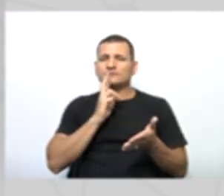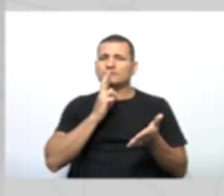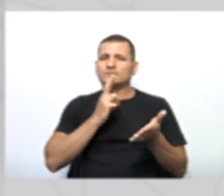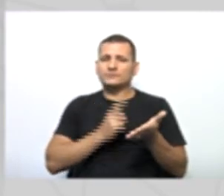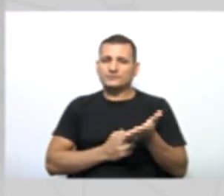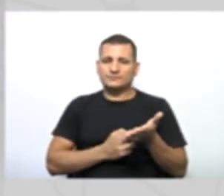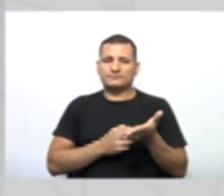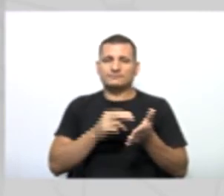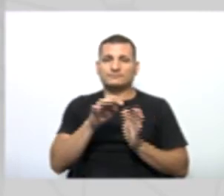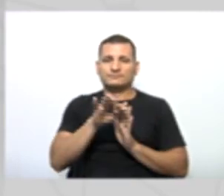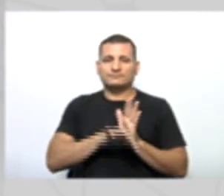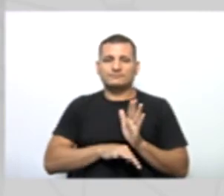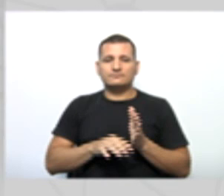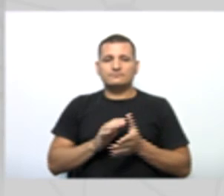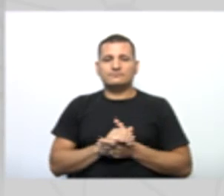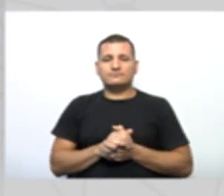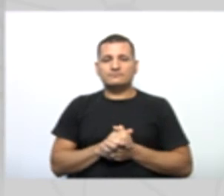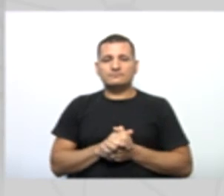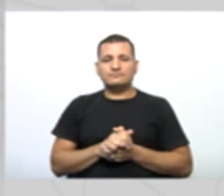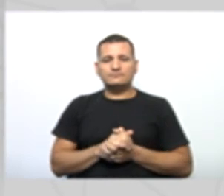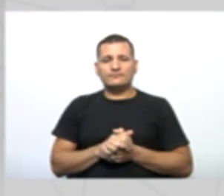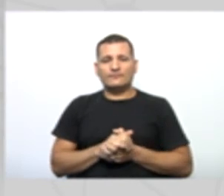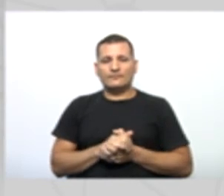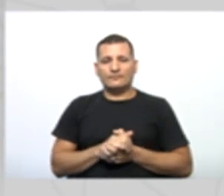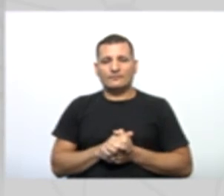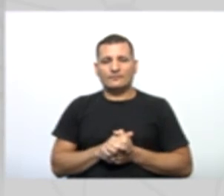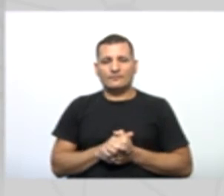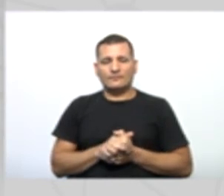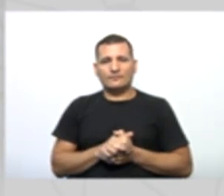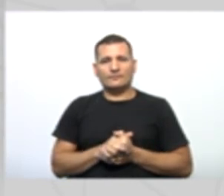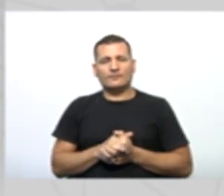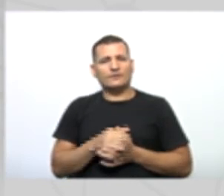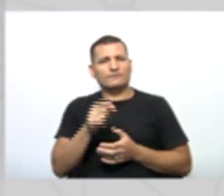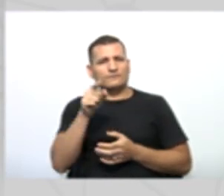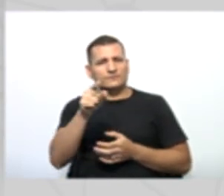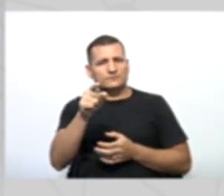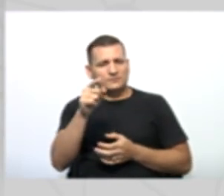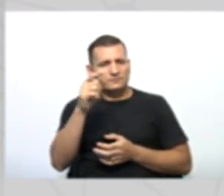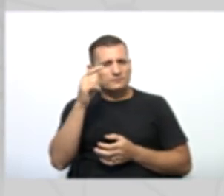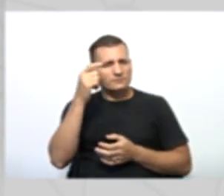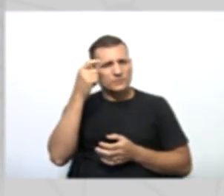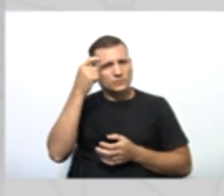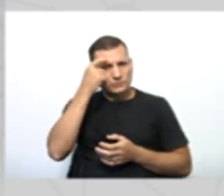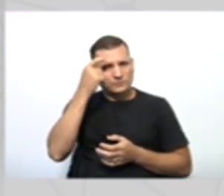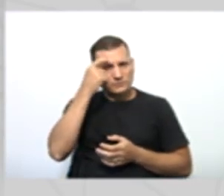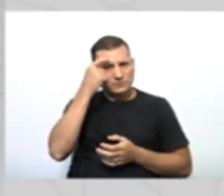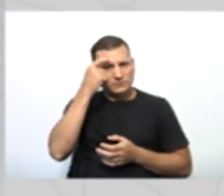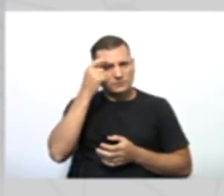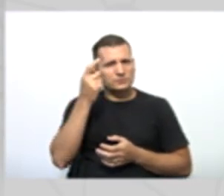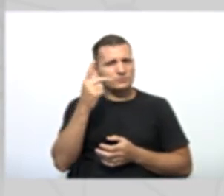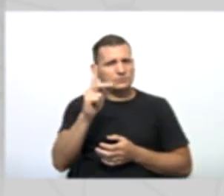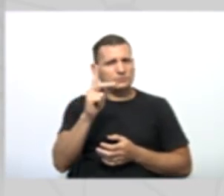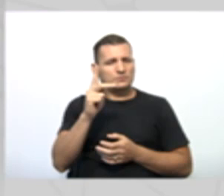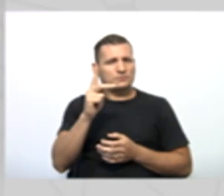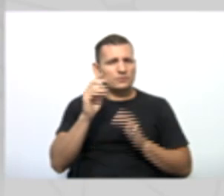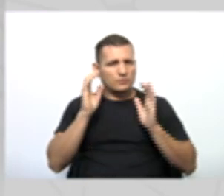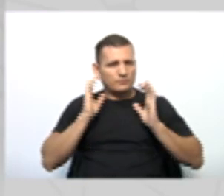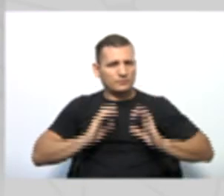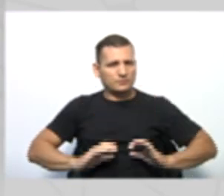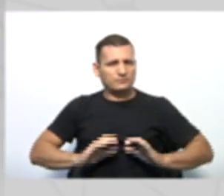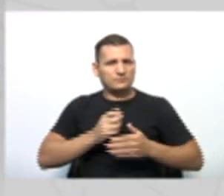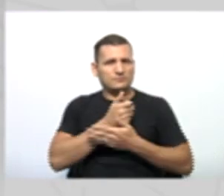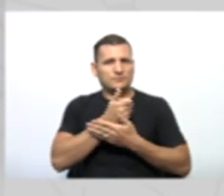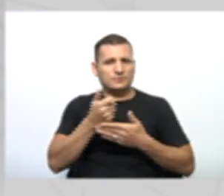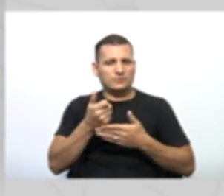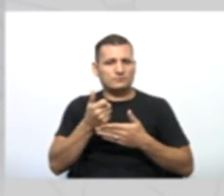seguintes perguntas. Você se considera uma pessoa consciente dos fundamentos de suas ações morais? Até